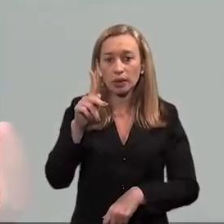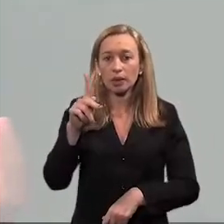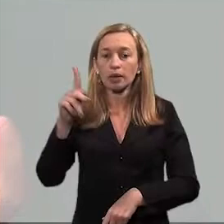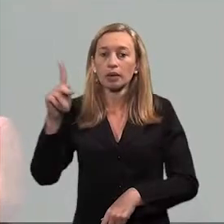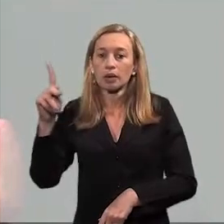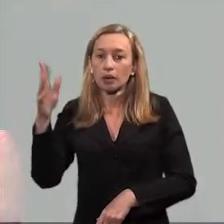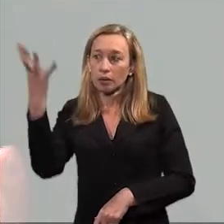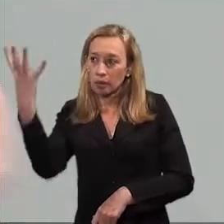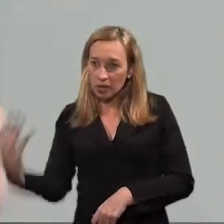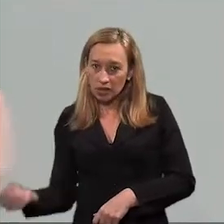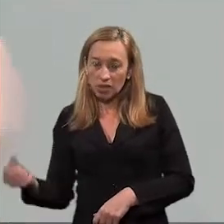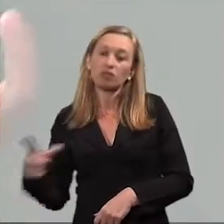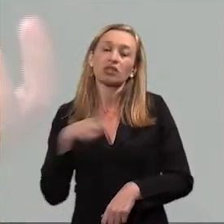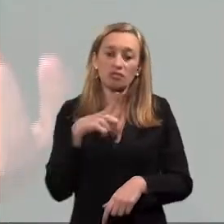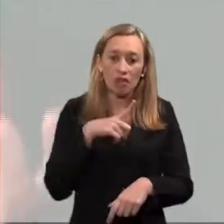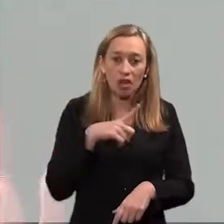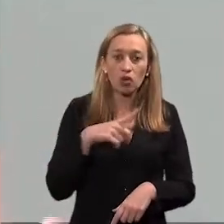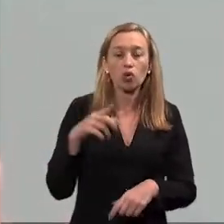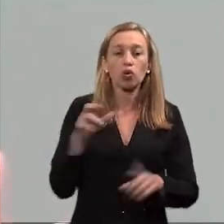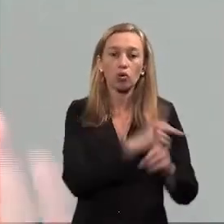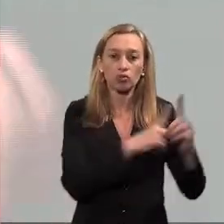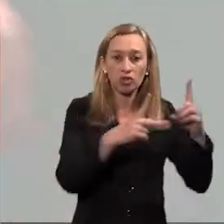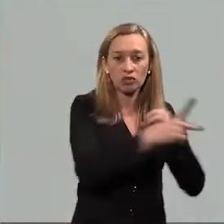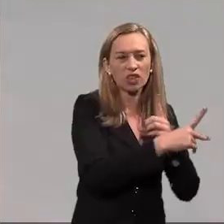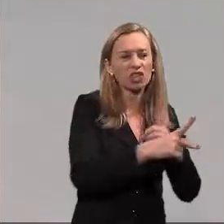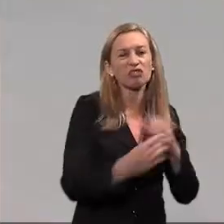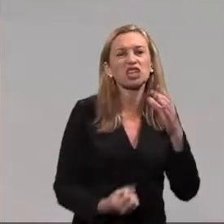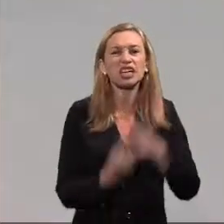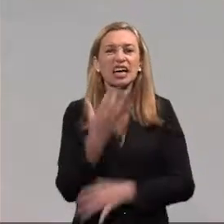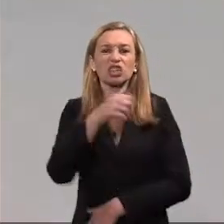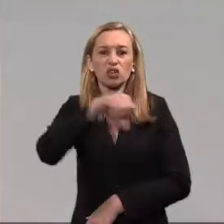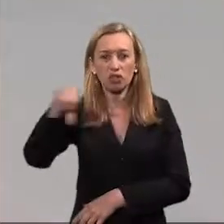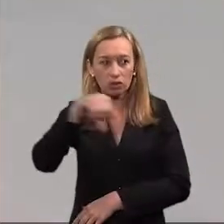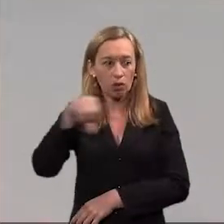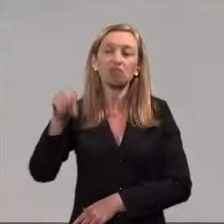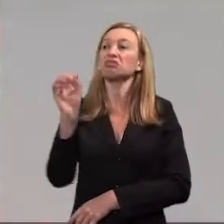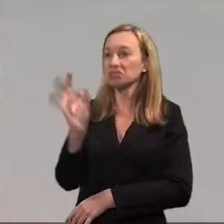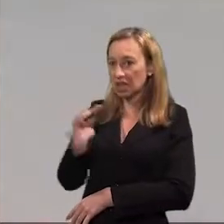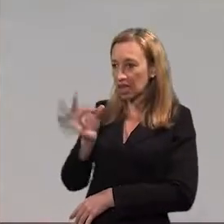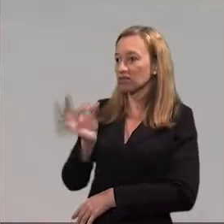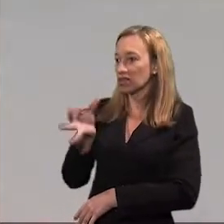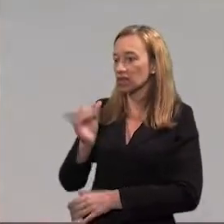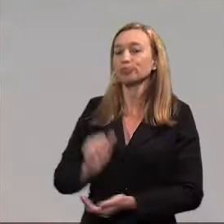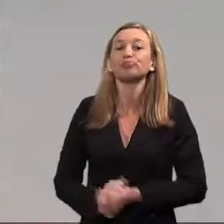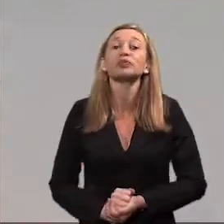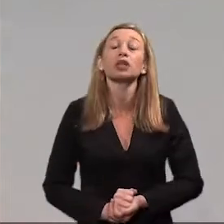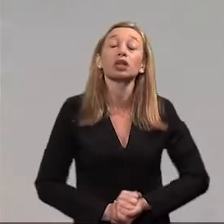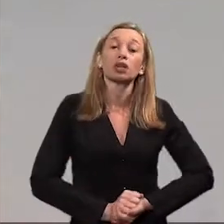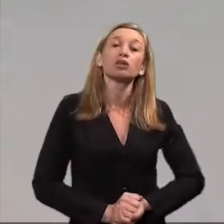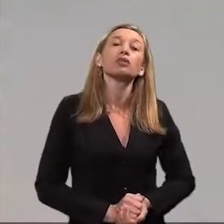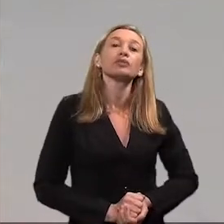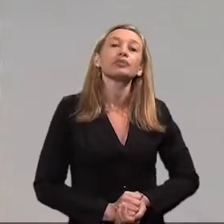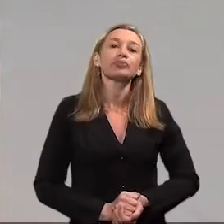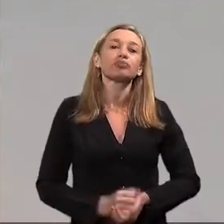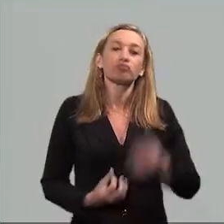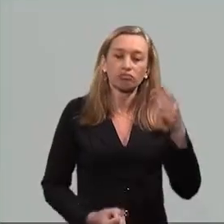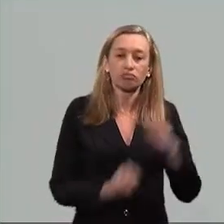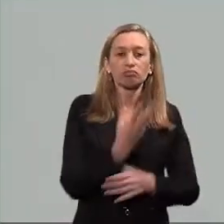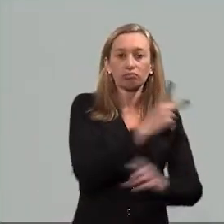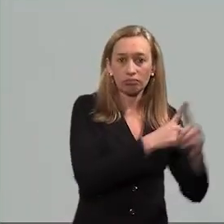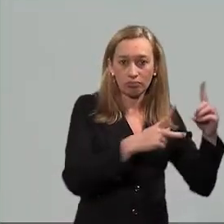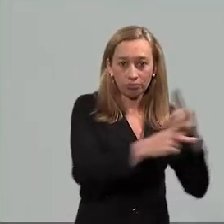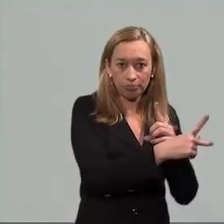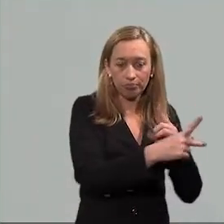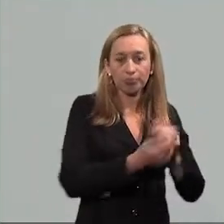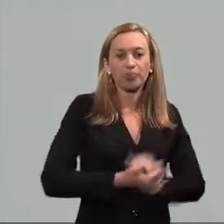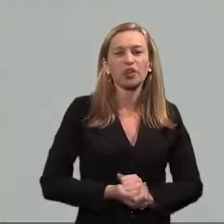feita por um instituto separado. Você tem o Rio Previdência. Ele é criado em 99. Exatamente. 99. Com a